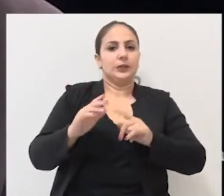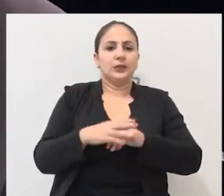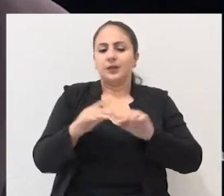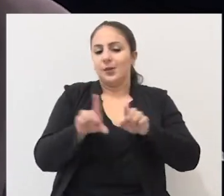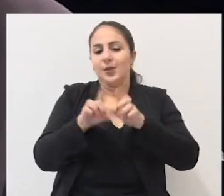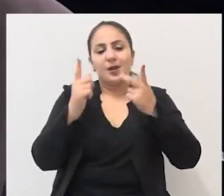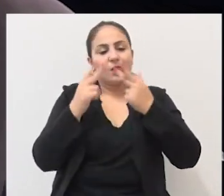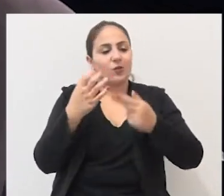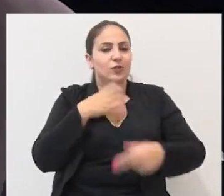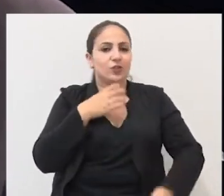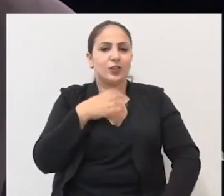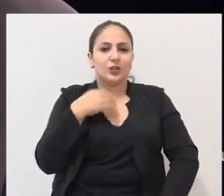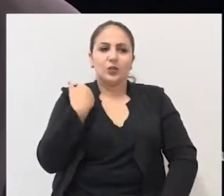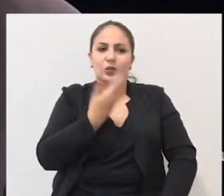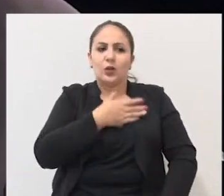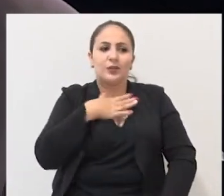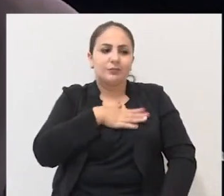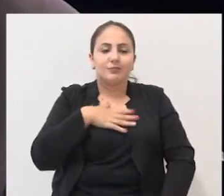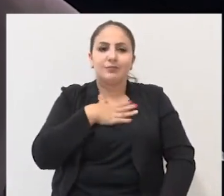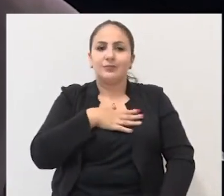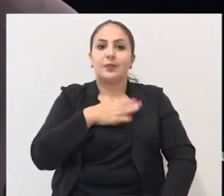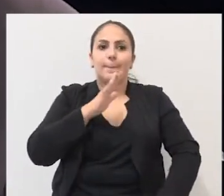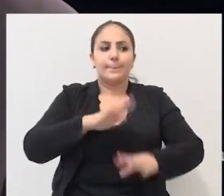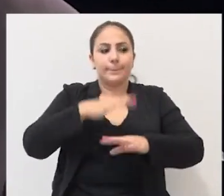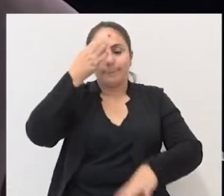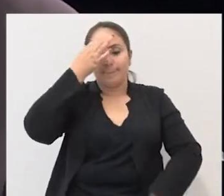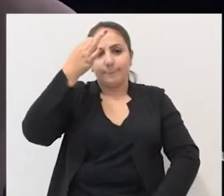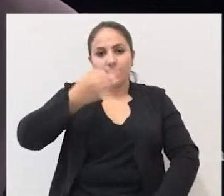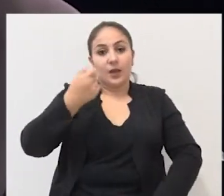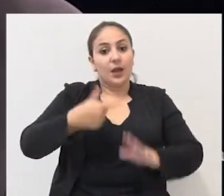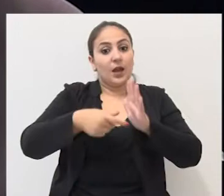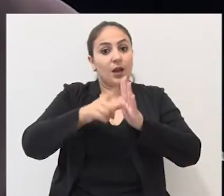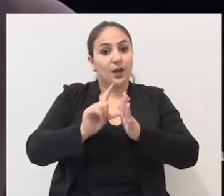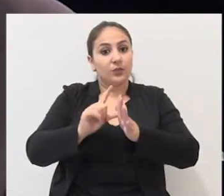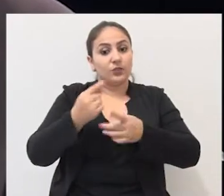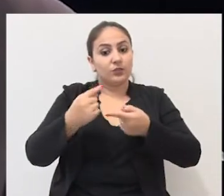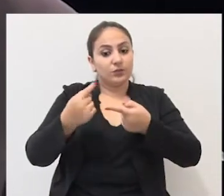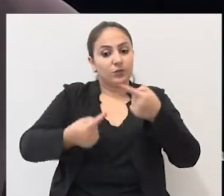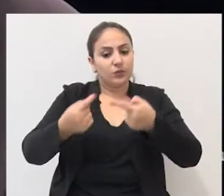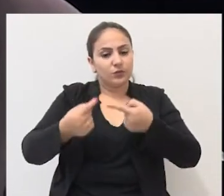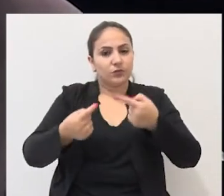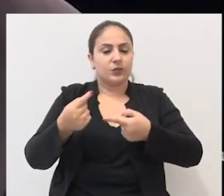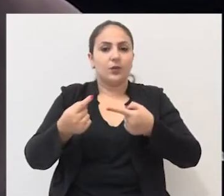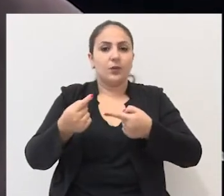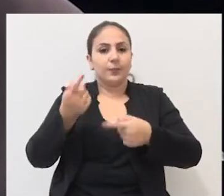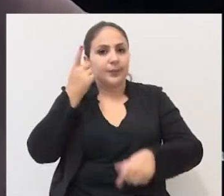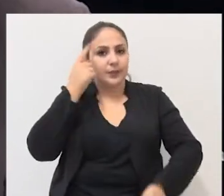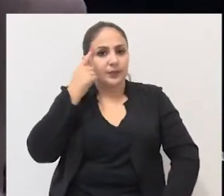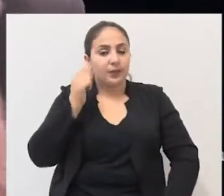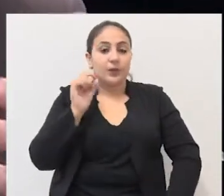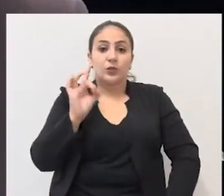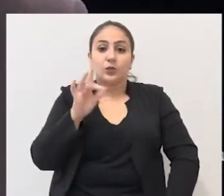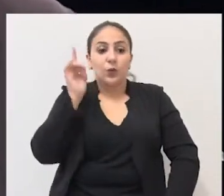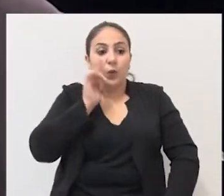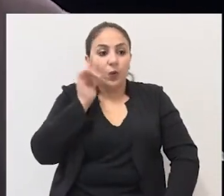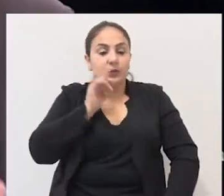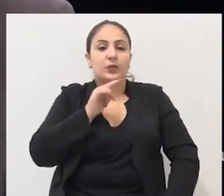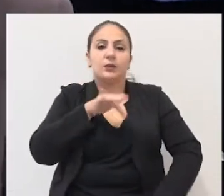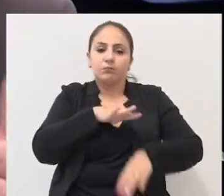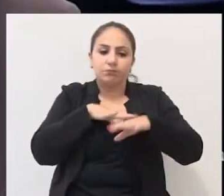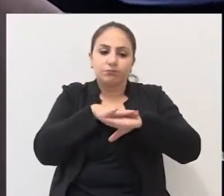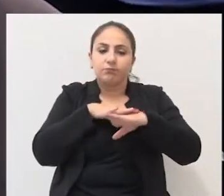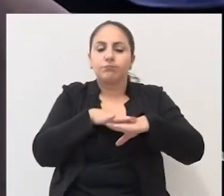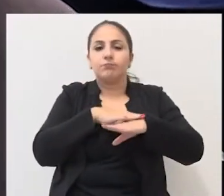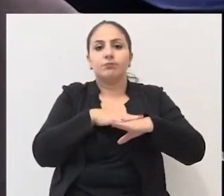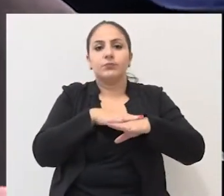e, de certa forma, ficarmos mais convictos daquilo que anteriormente ao diálogo pensávamos. Isso só se dá pelo diálogo,